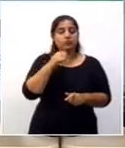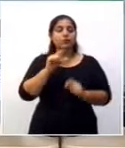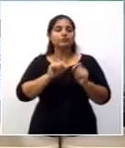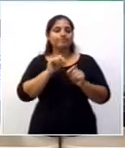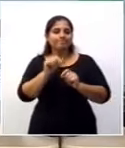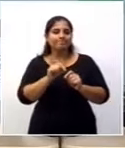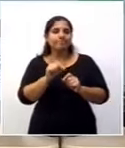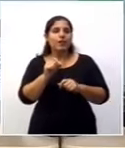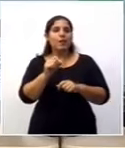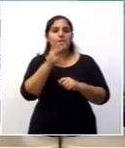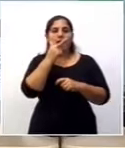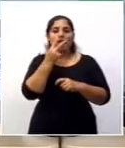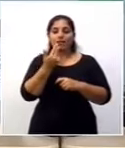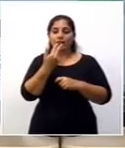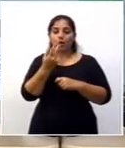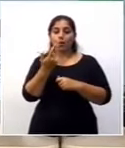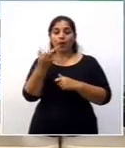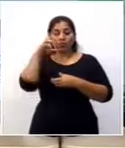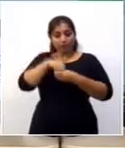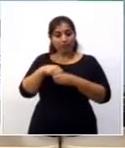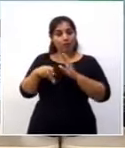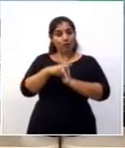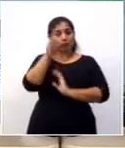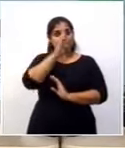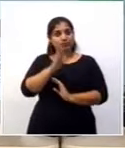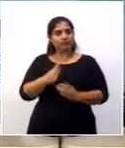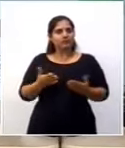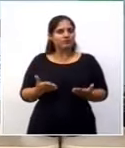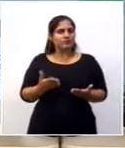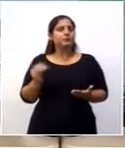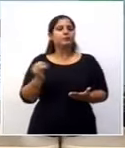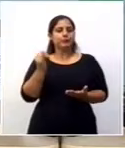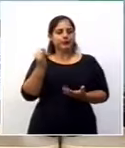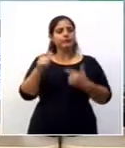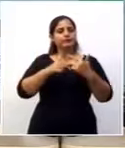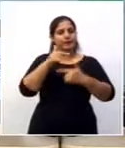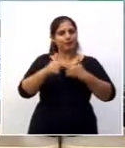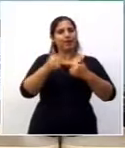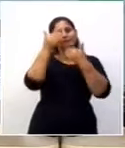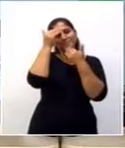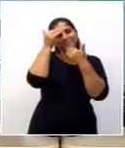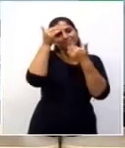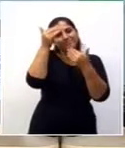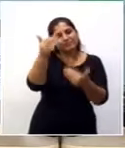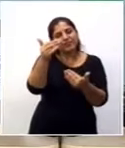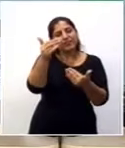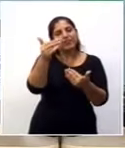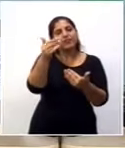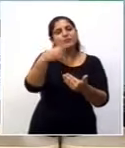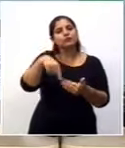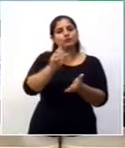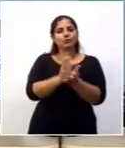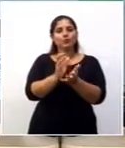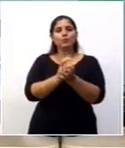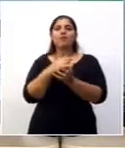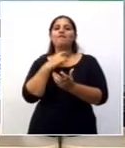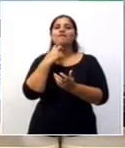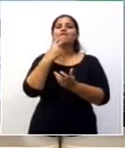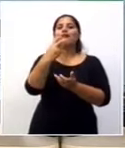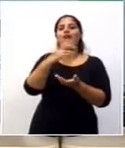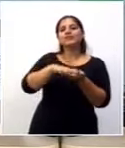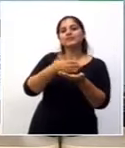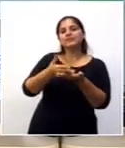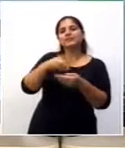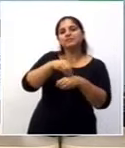são estrangeiras no seu próprio país. Então, é muito importante esse trabalho. Muito obrigado aí por ser a nossa voz aí para os